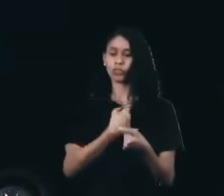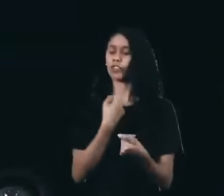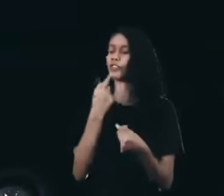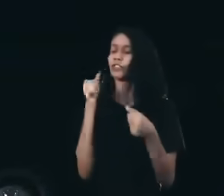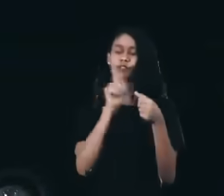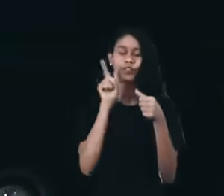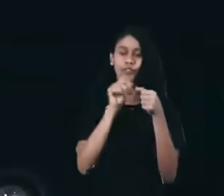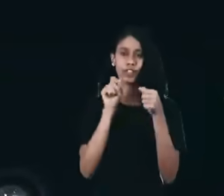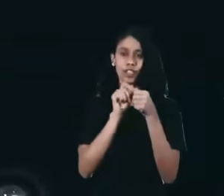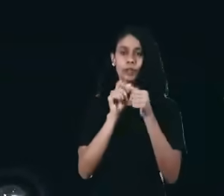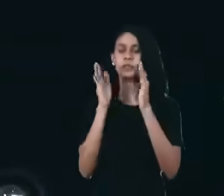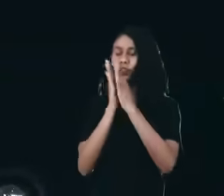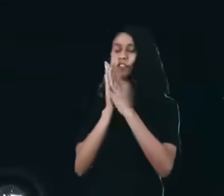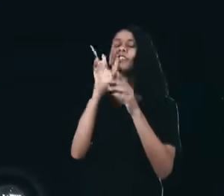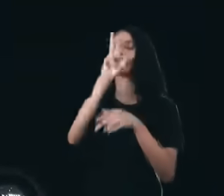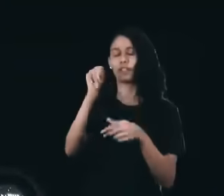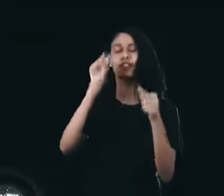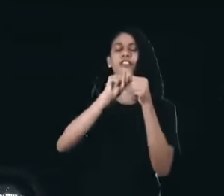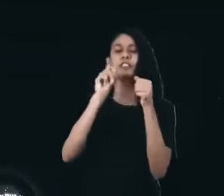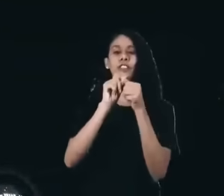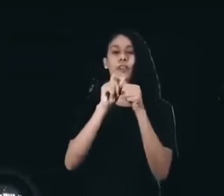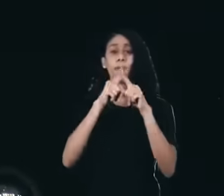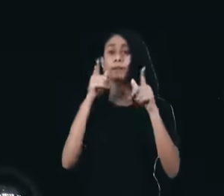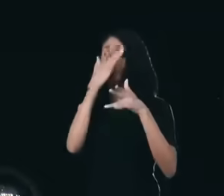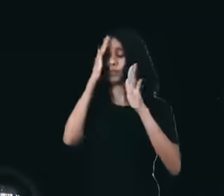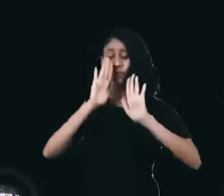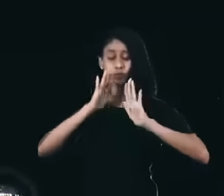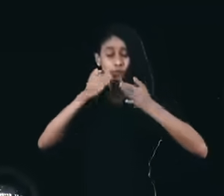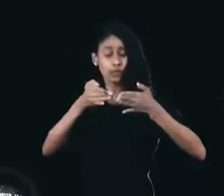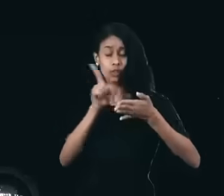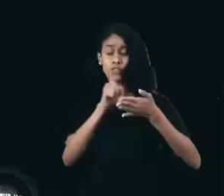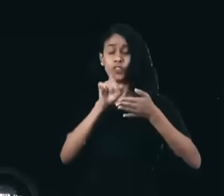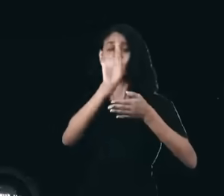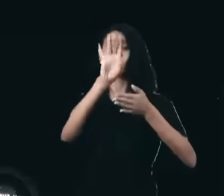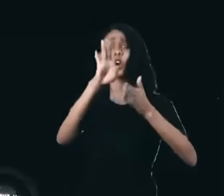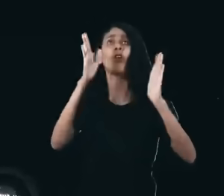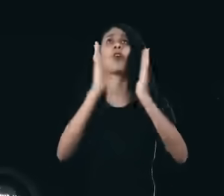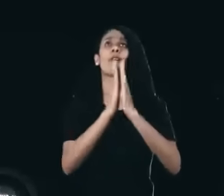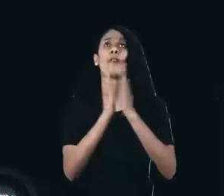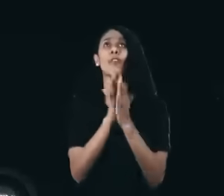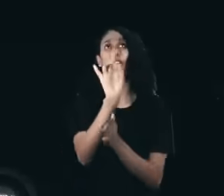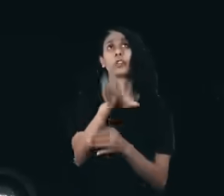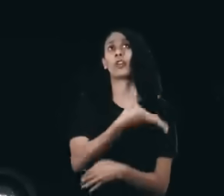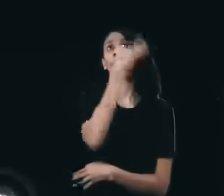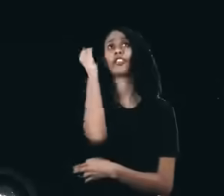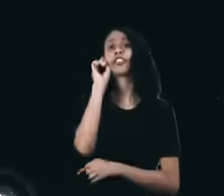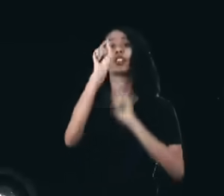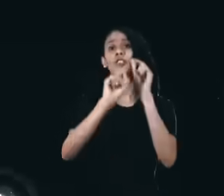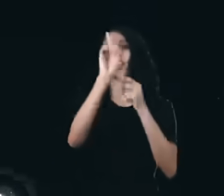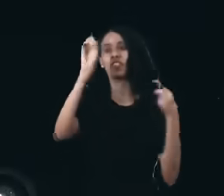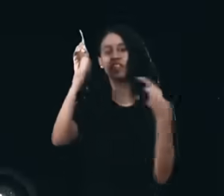muitas pessoas não estão posicionadas porque elas estão só orando. E elas se esquecem que Deus